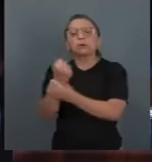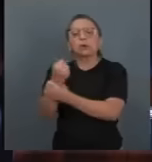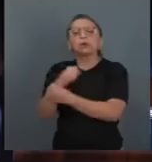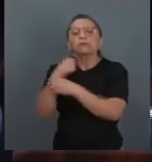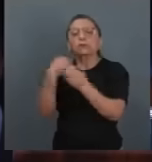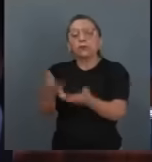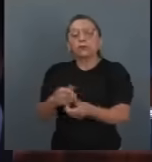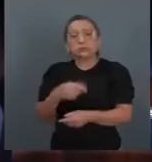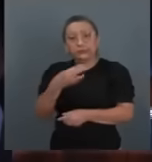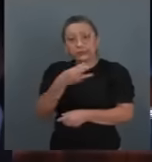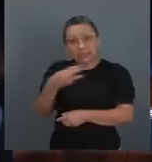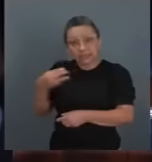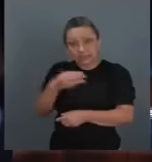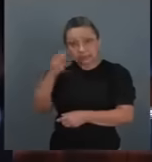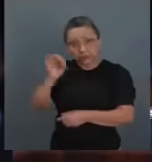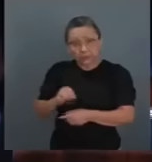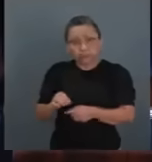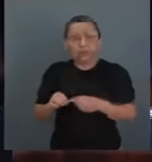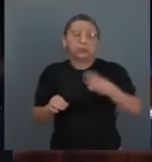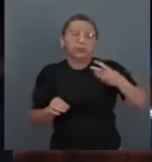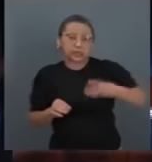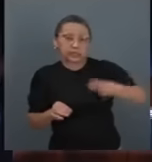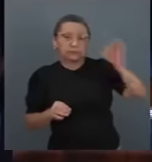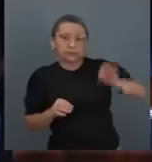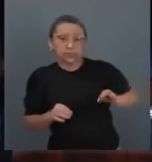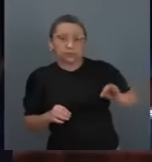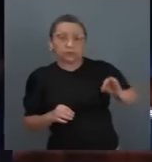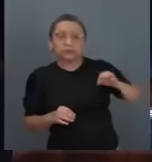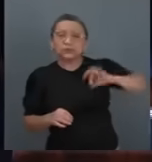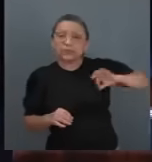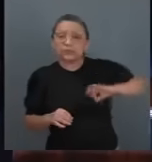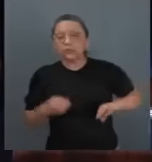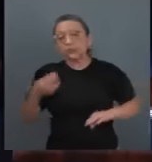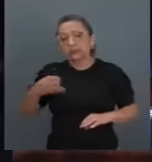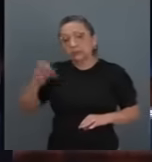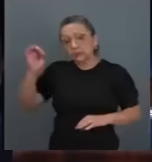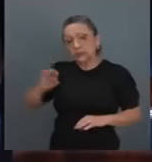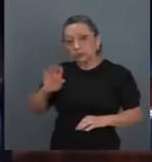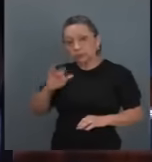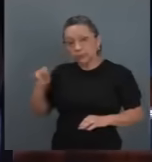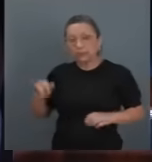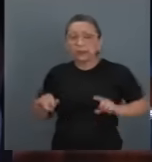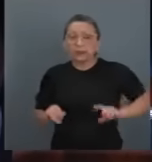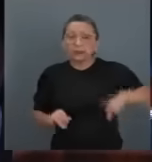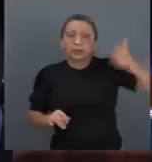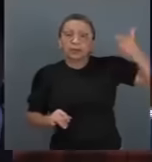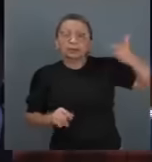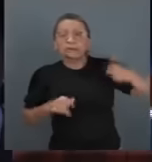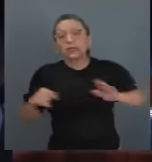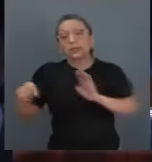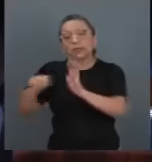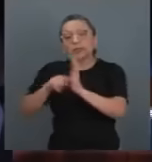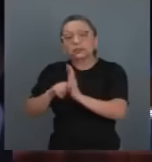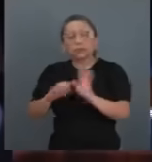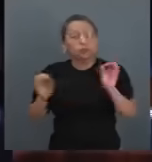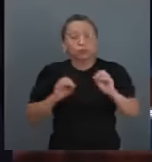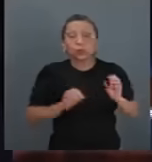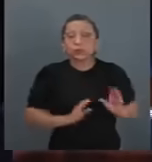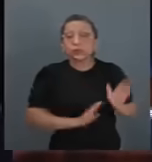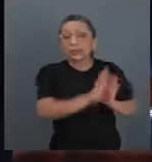for 3% do PIB, é 3%. Se for 3% do PIB, cresce 3%. Se for negativo o PIB, não cresce